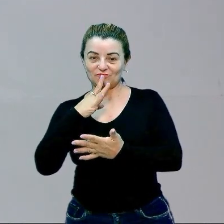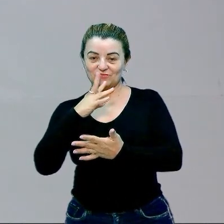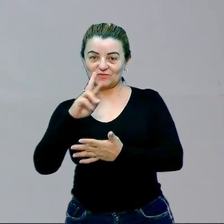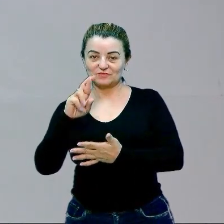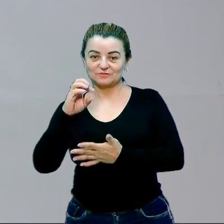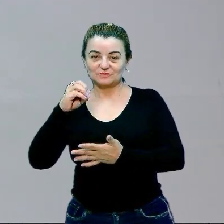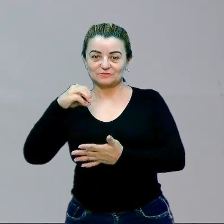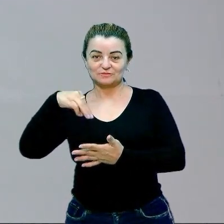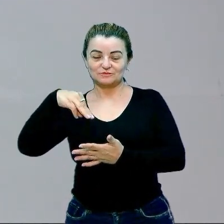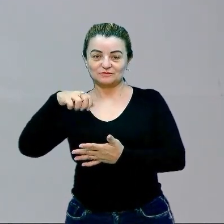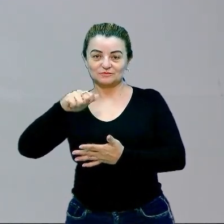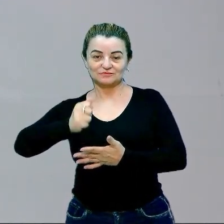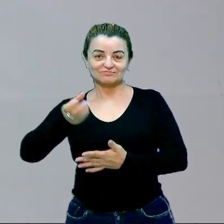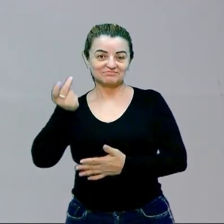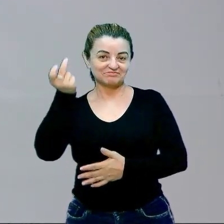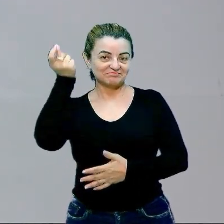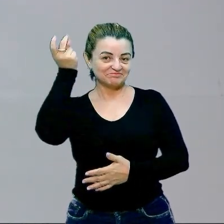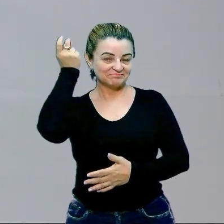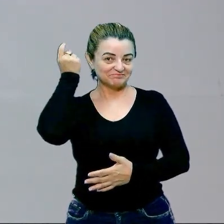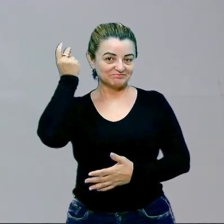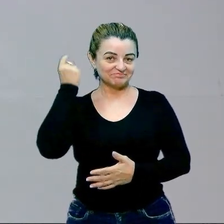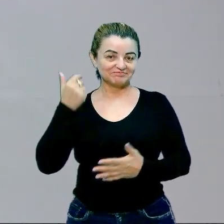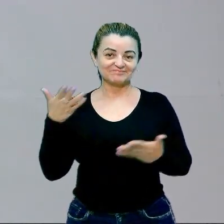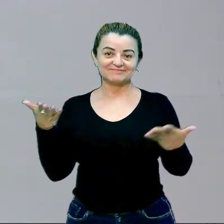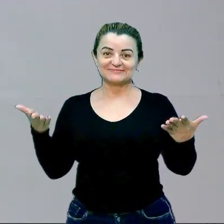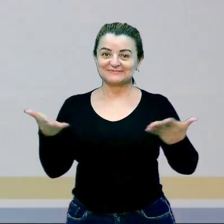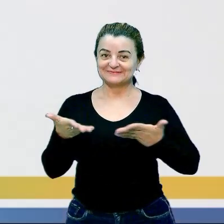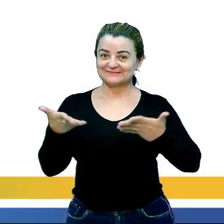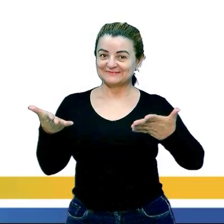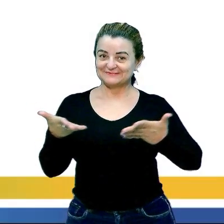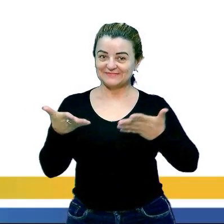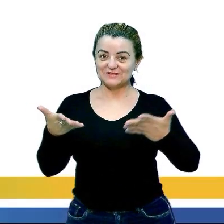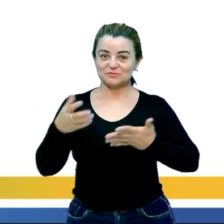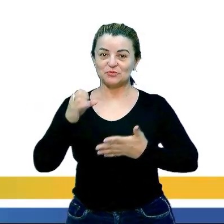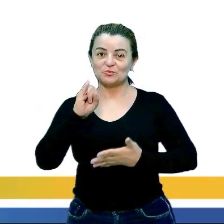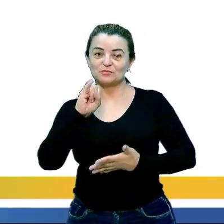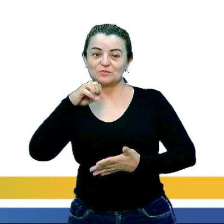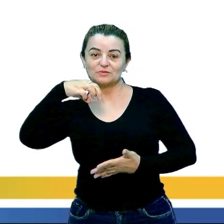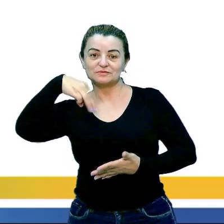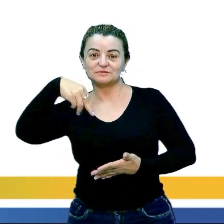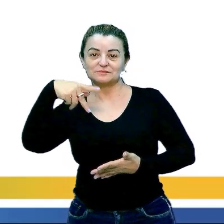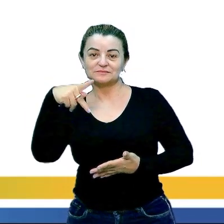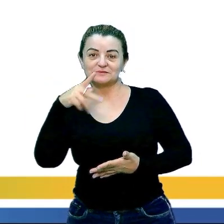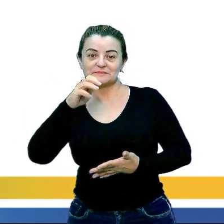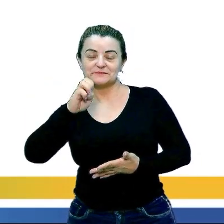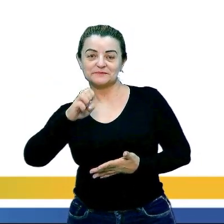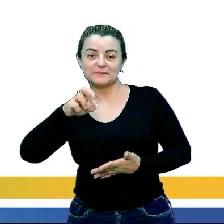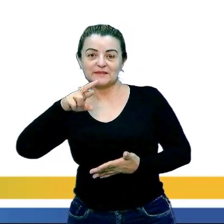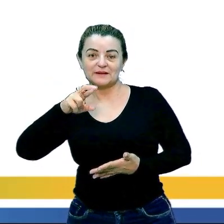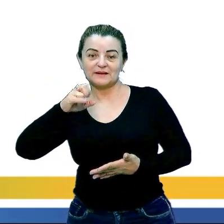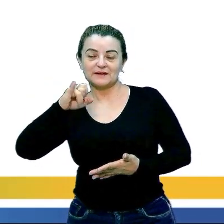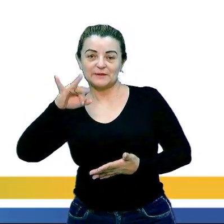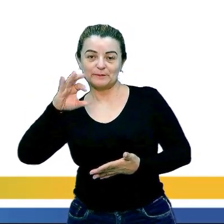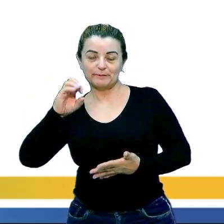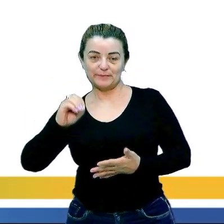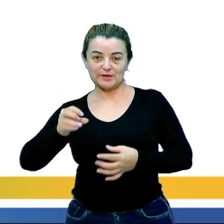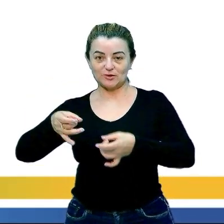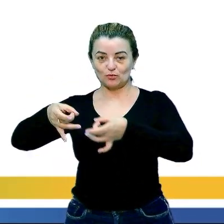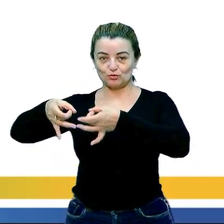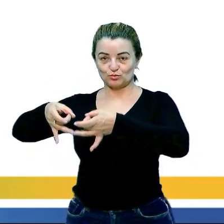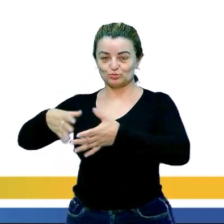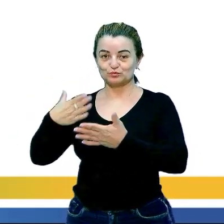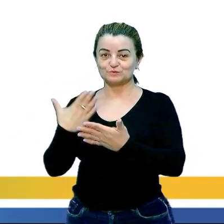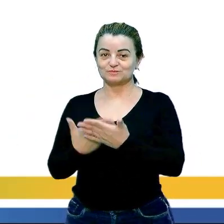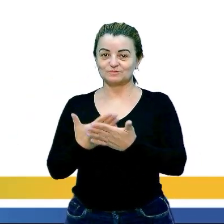Antiga. Né? Agora nós vamos falar sobre o Império, né? A última parte da nossa aula nós